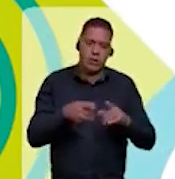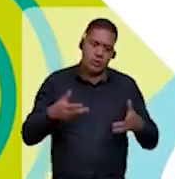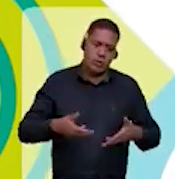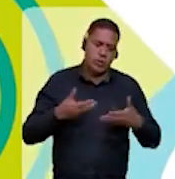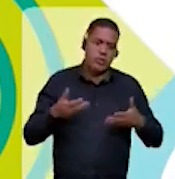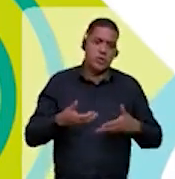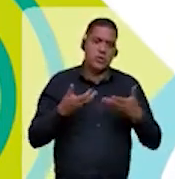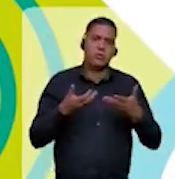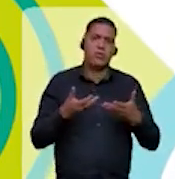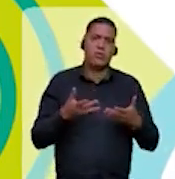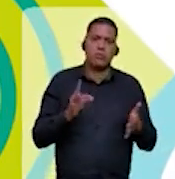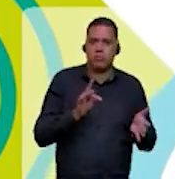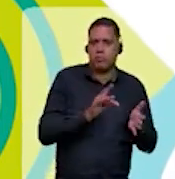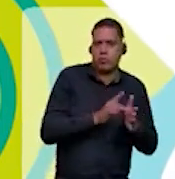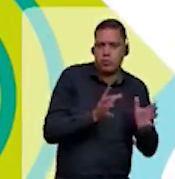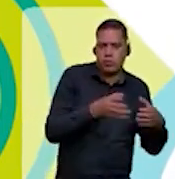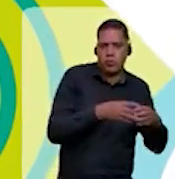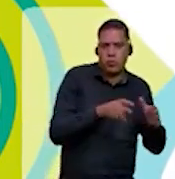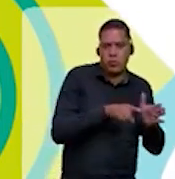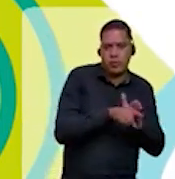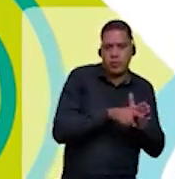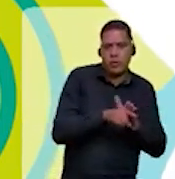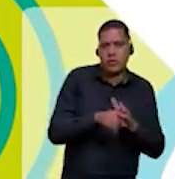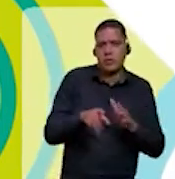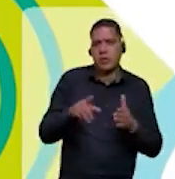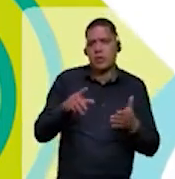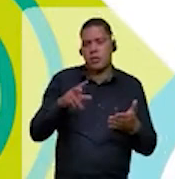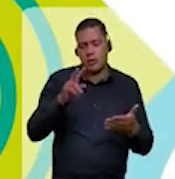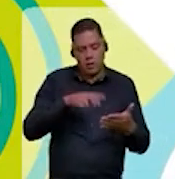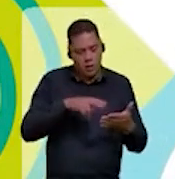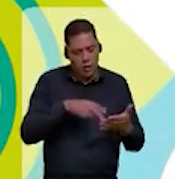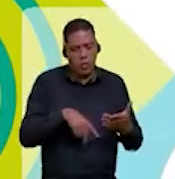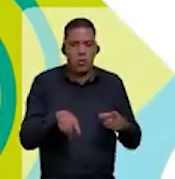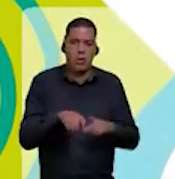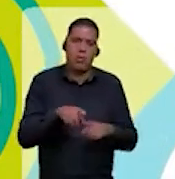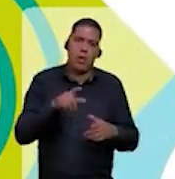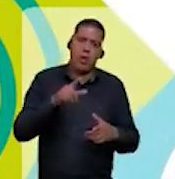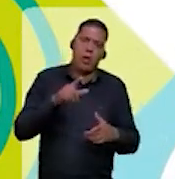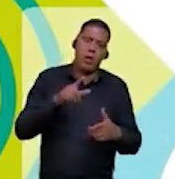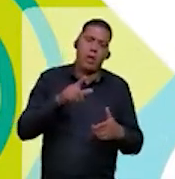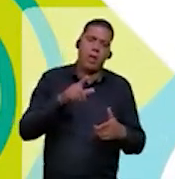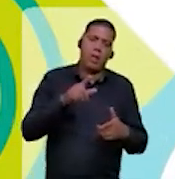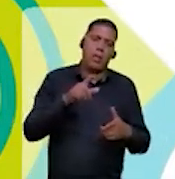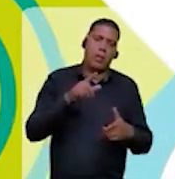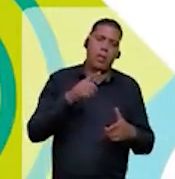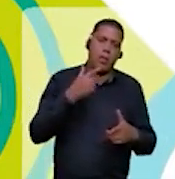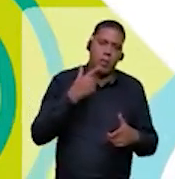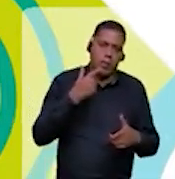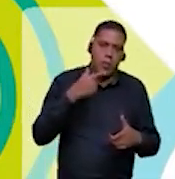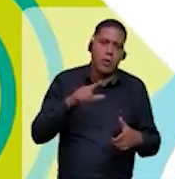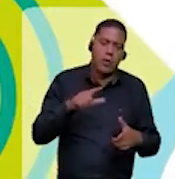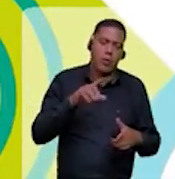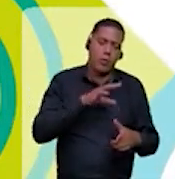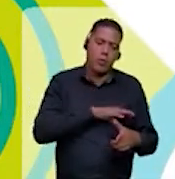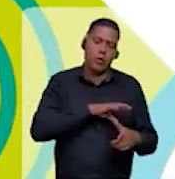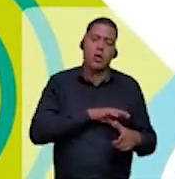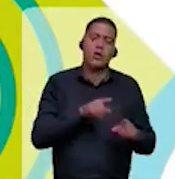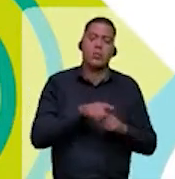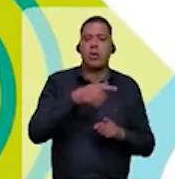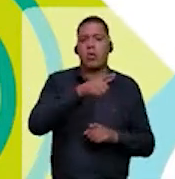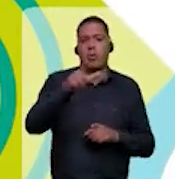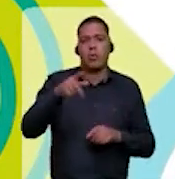de fomento especial a consolidação de grupos de pesquisa de literatura de língua portuguesa e Espanhola de caráter transnacional